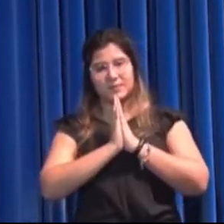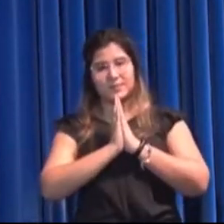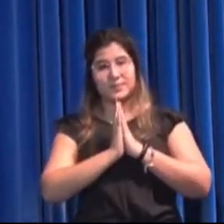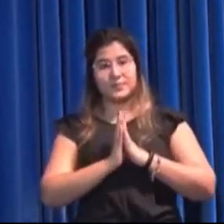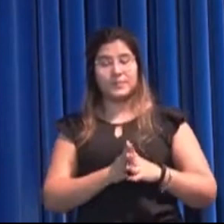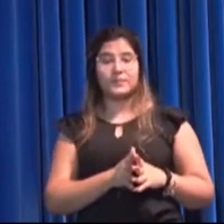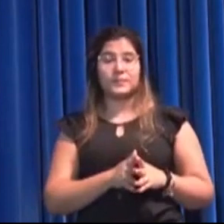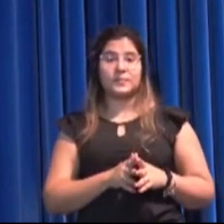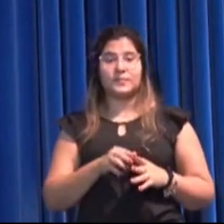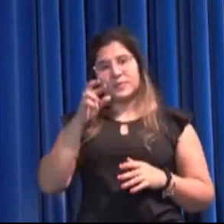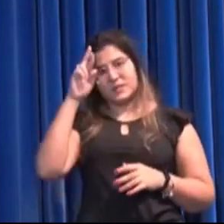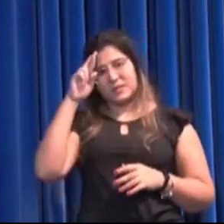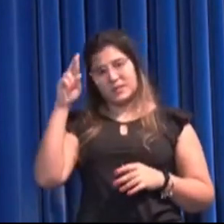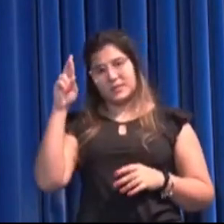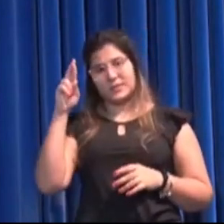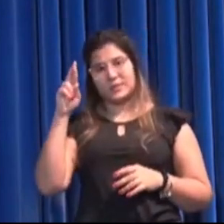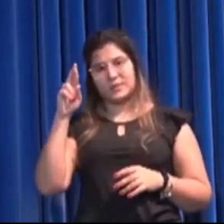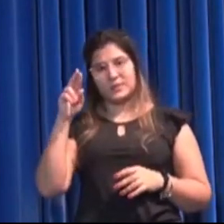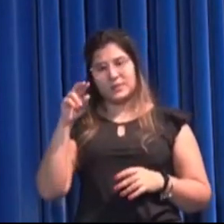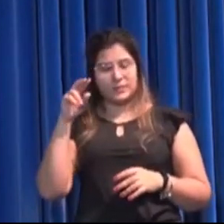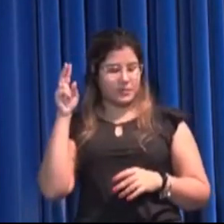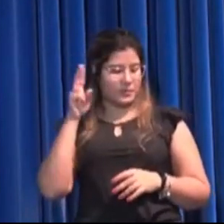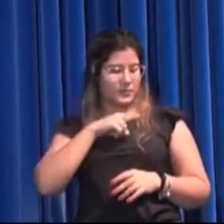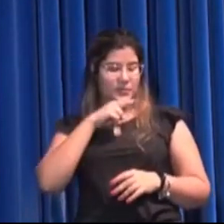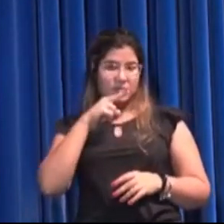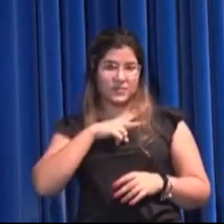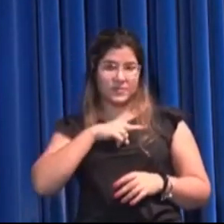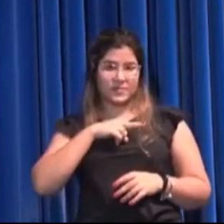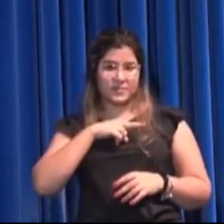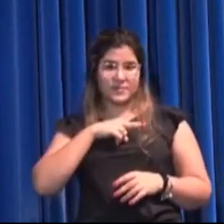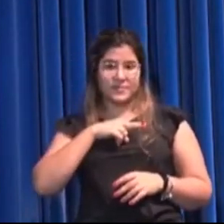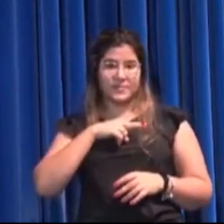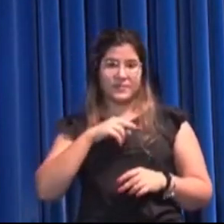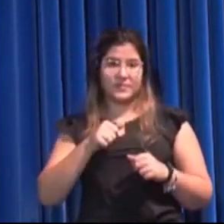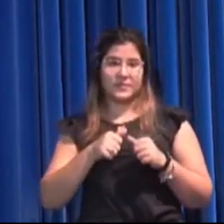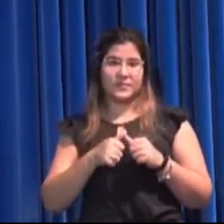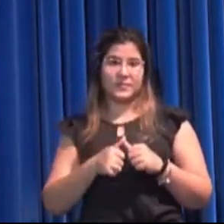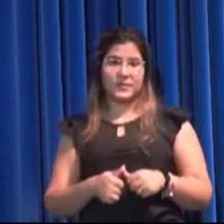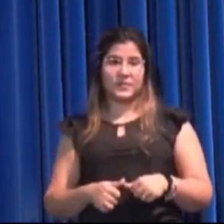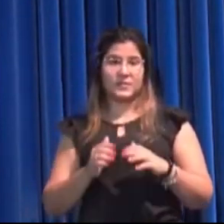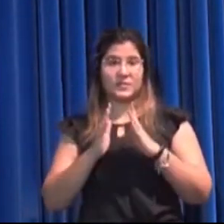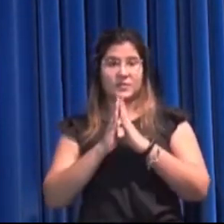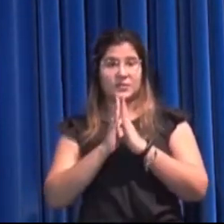Olha, Senhor, para o seu coração. Essa oração